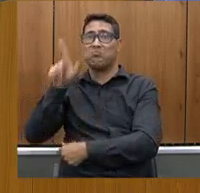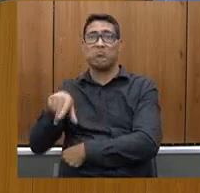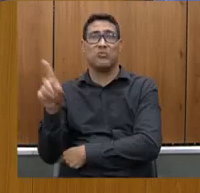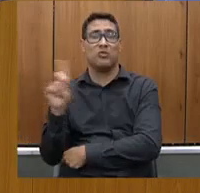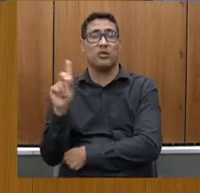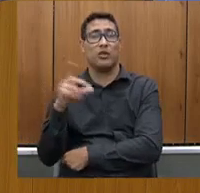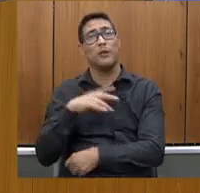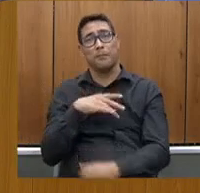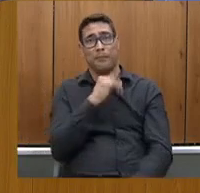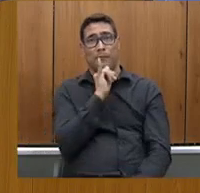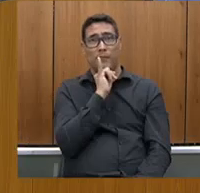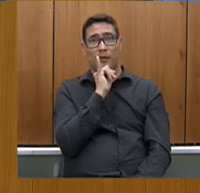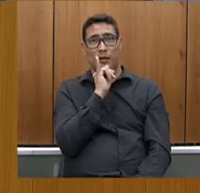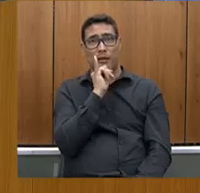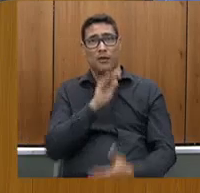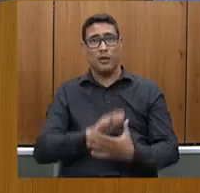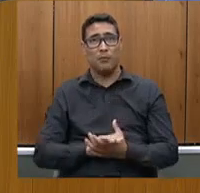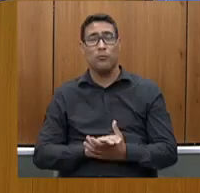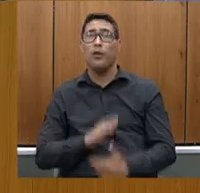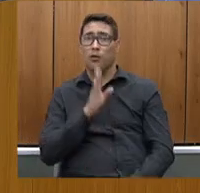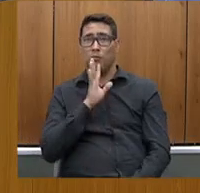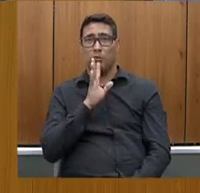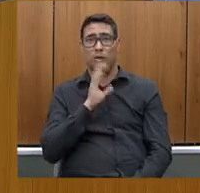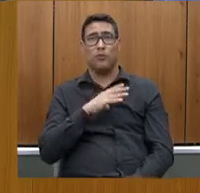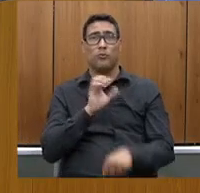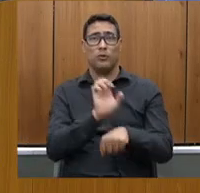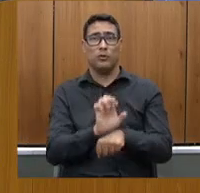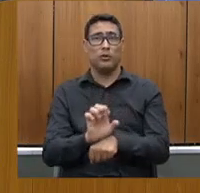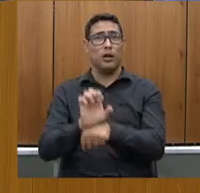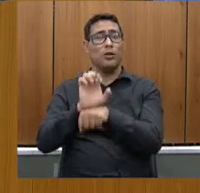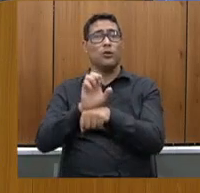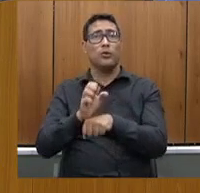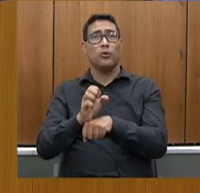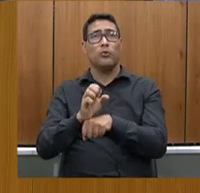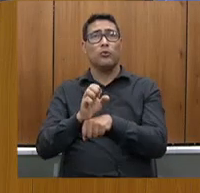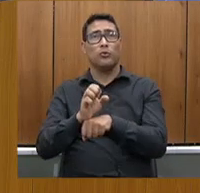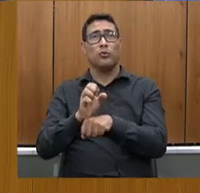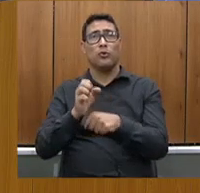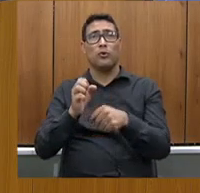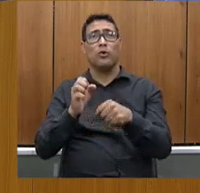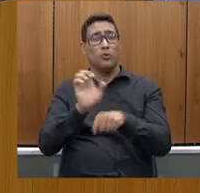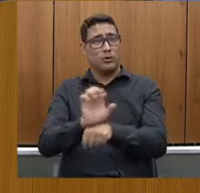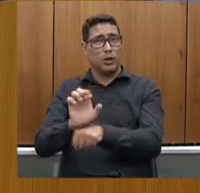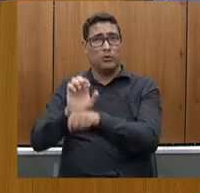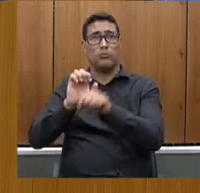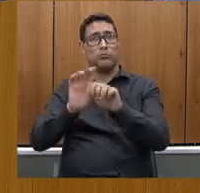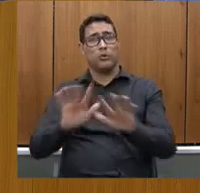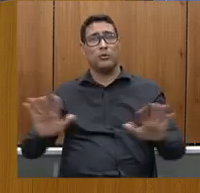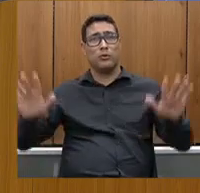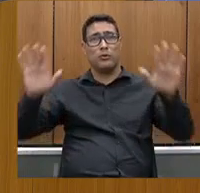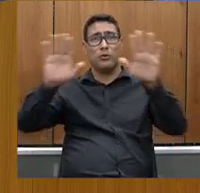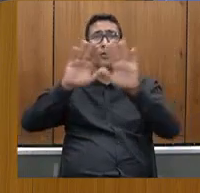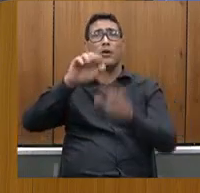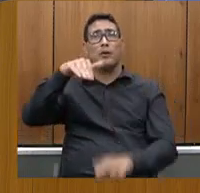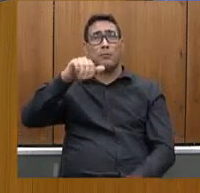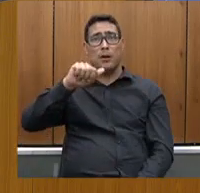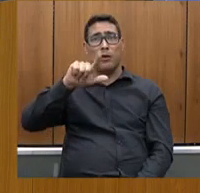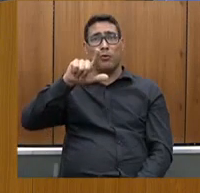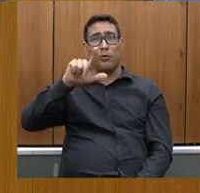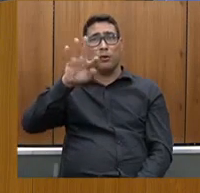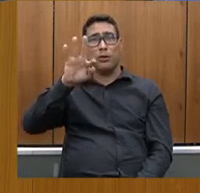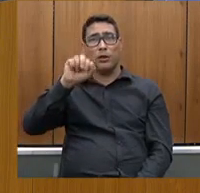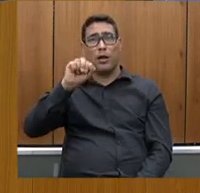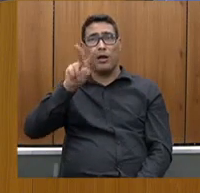vou dar um exemplo aqui como eu conheço o estado igual a palma da minha mão ele pega Montalvânia que tá